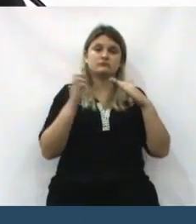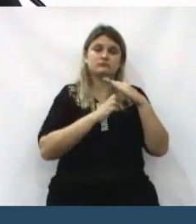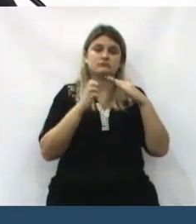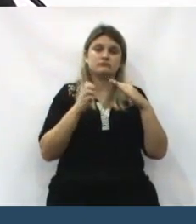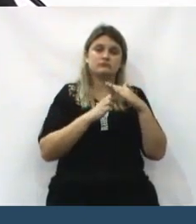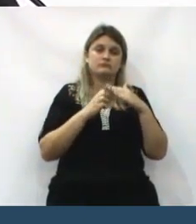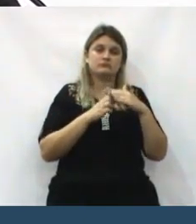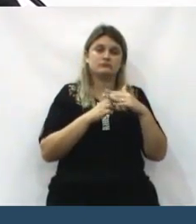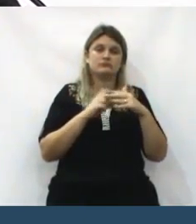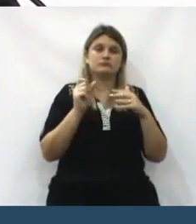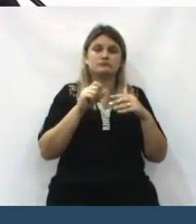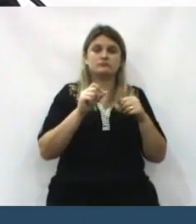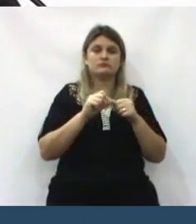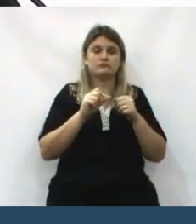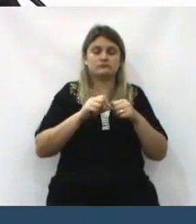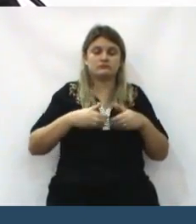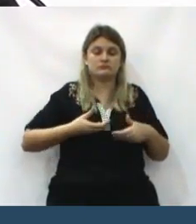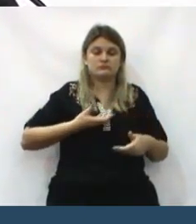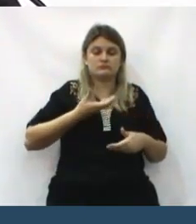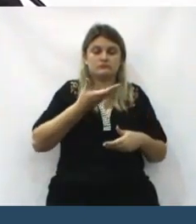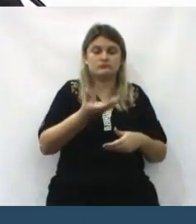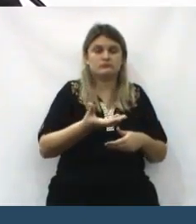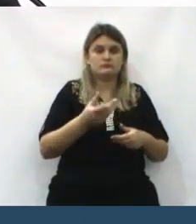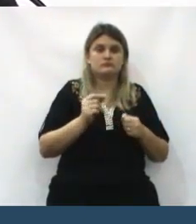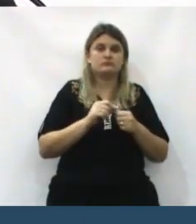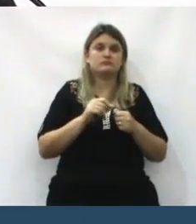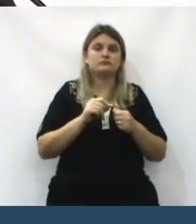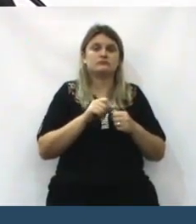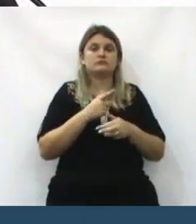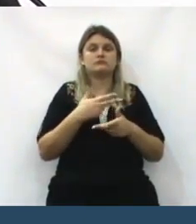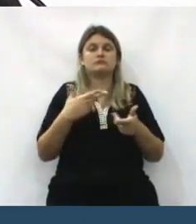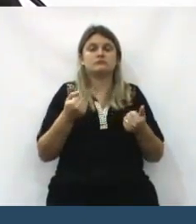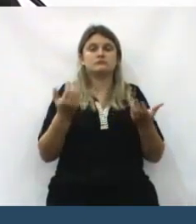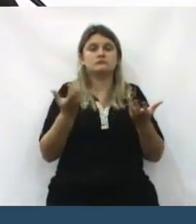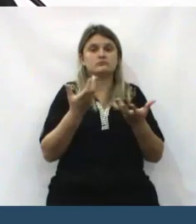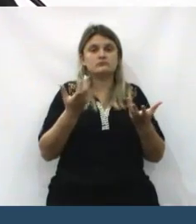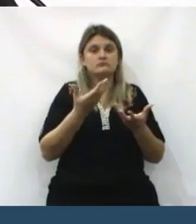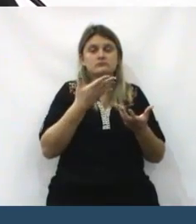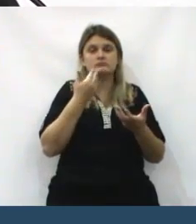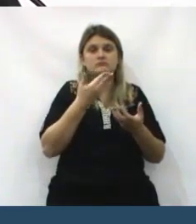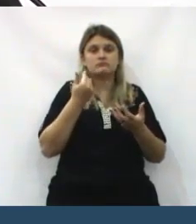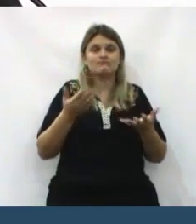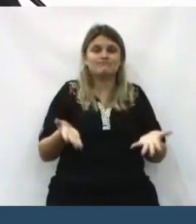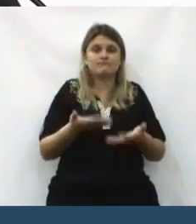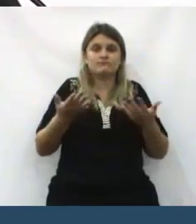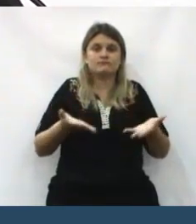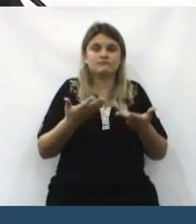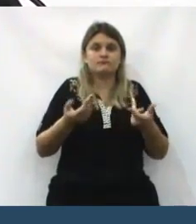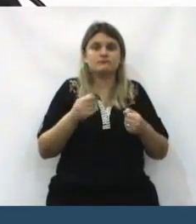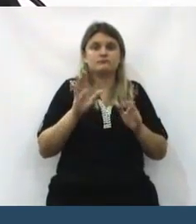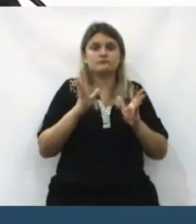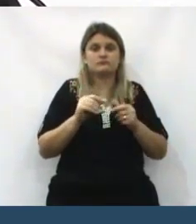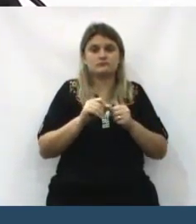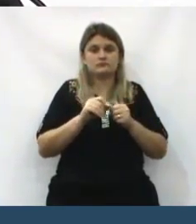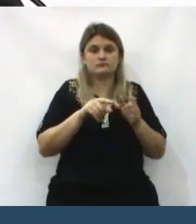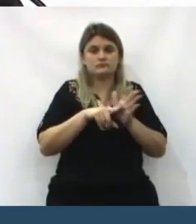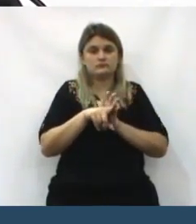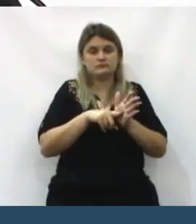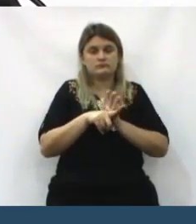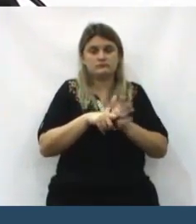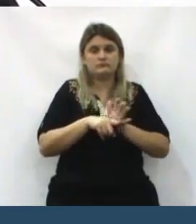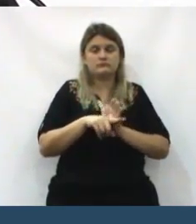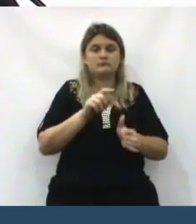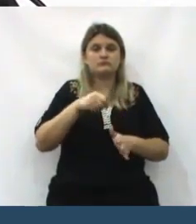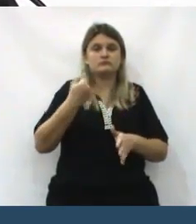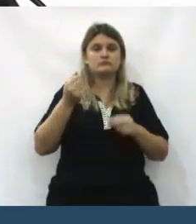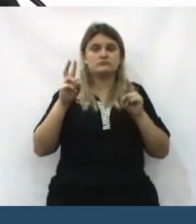das empresas fazem doações milionárias para campanhas com o intuito de ter um retorno. Já foram feitas